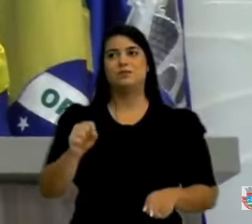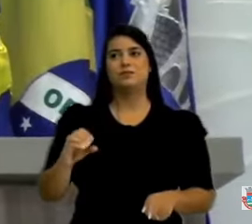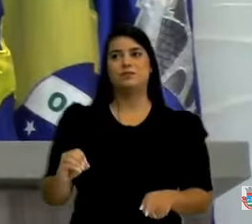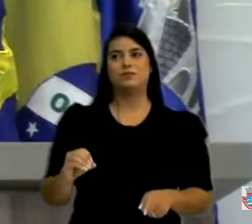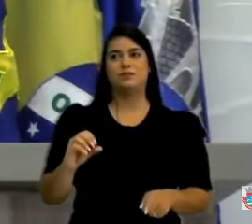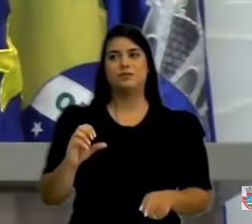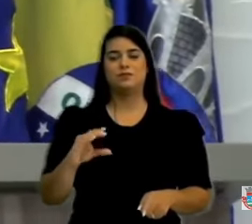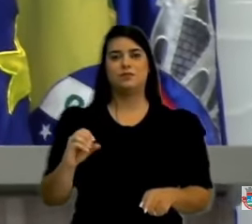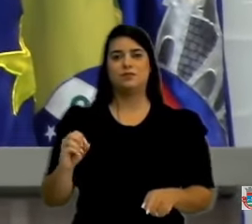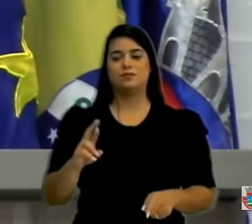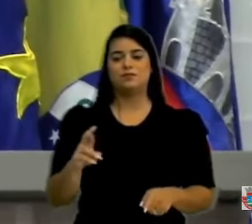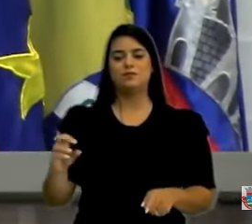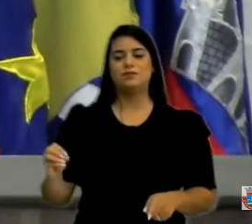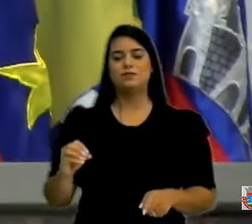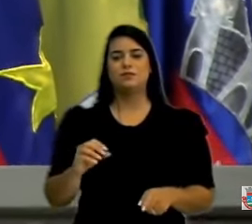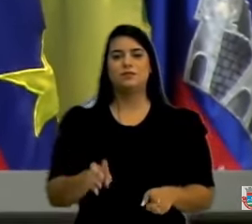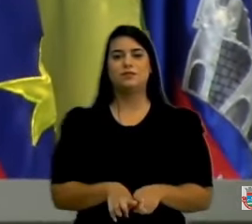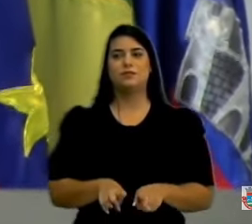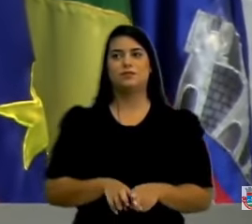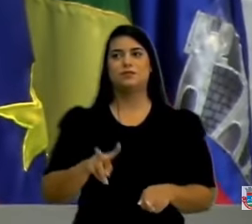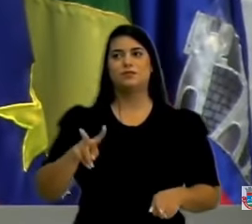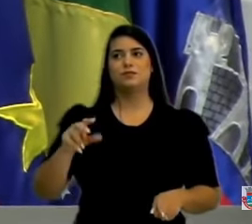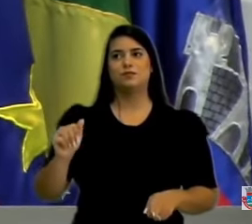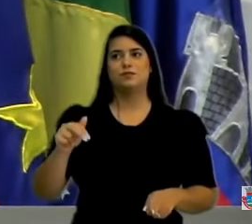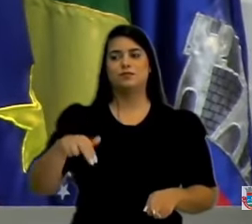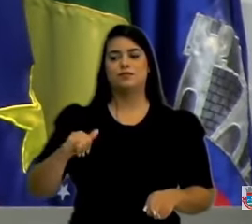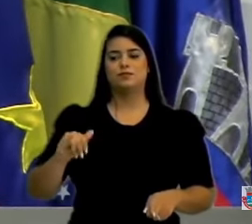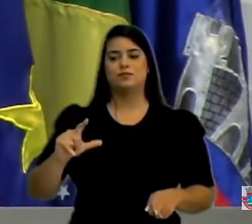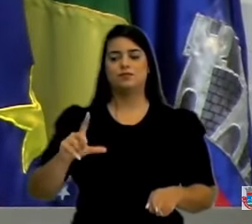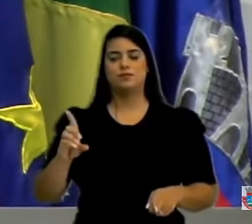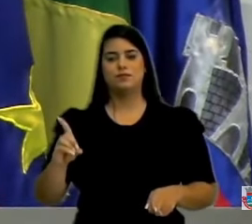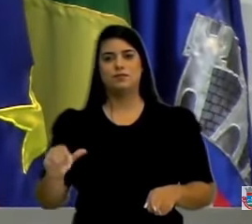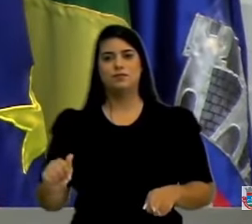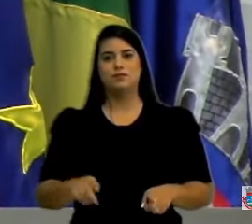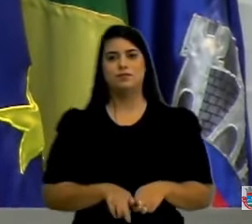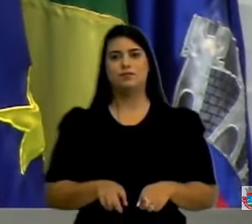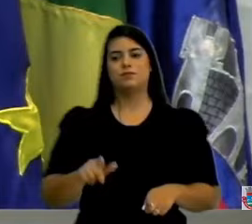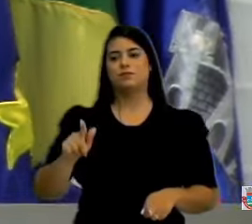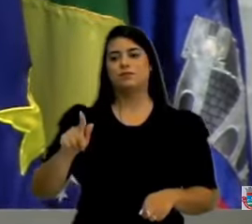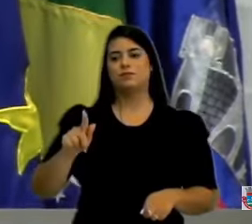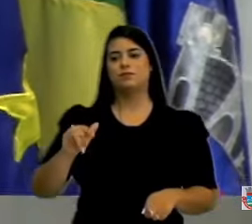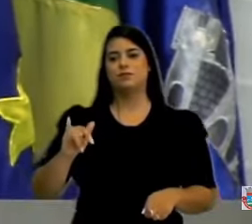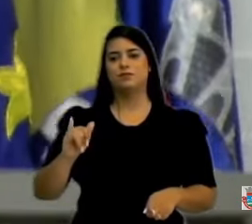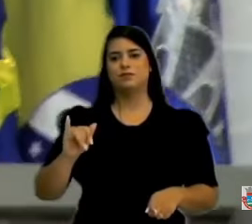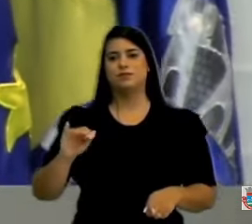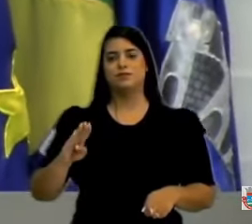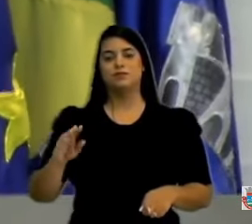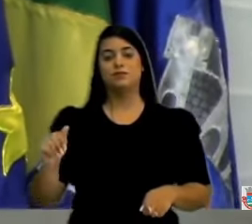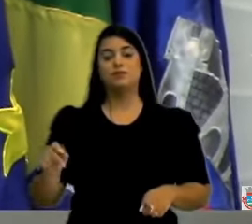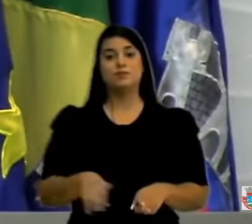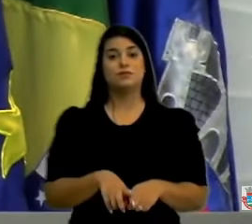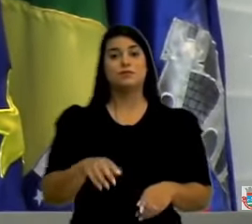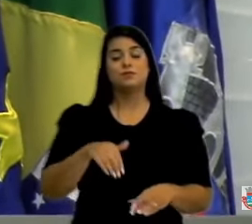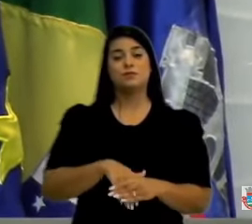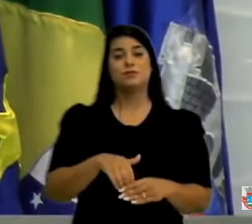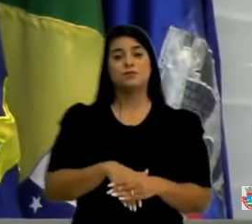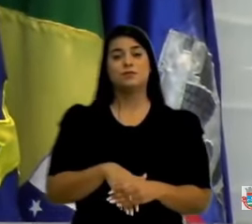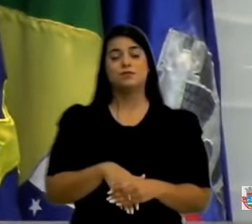seu Antônio, Vanilda do Sítio Cantinho, Giba Lima. E quero também falar do voto, né,